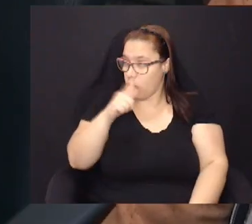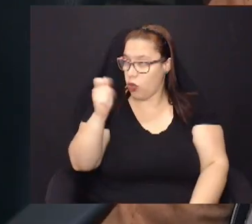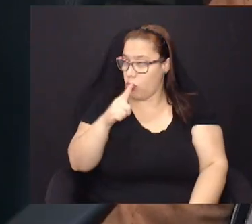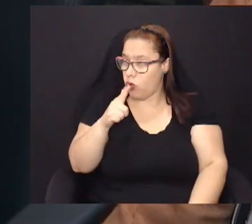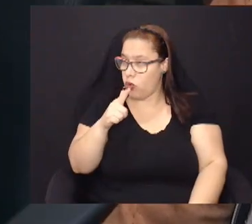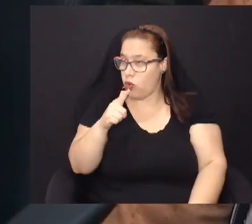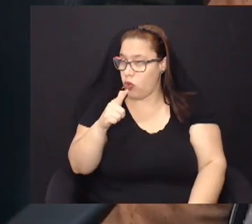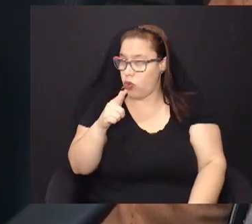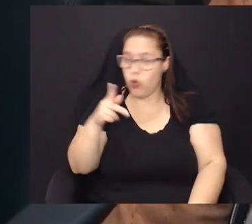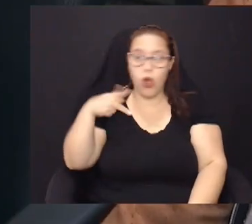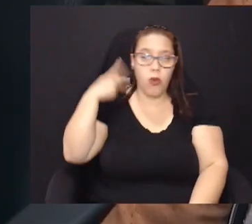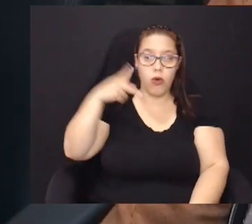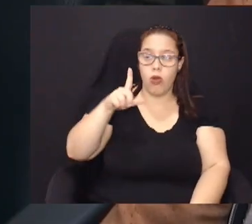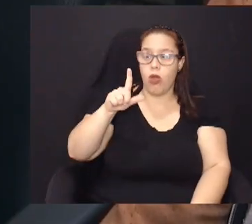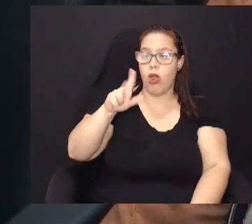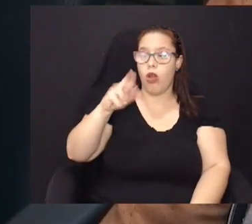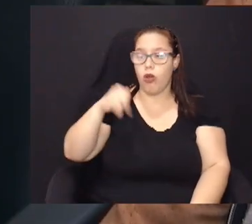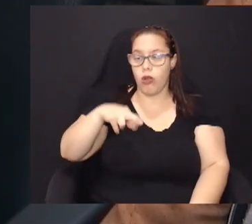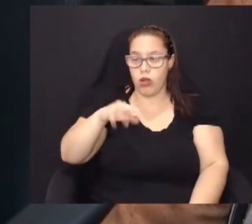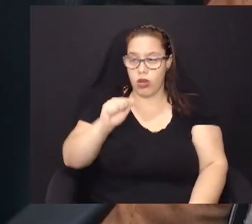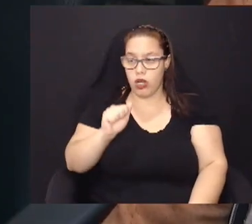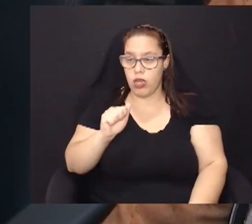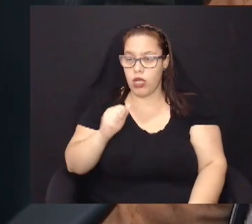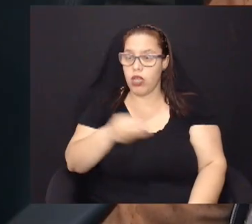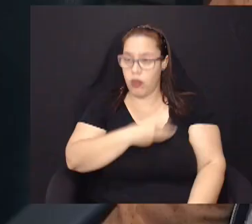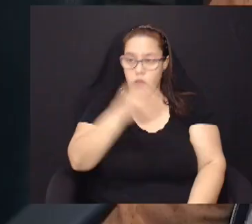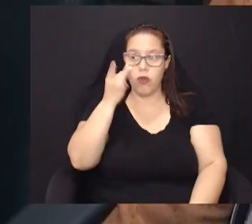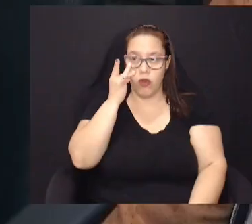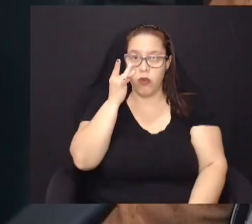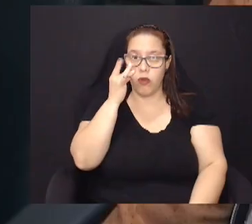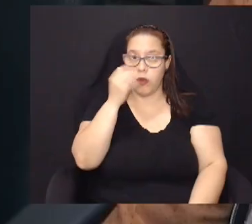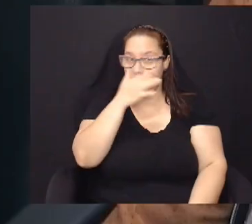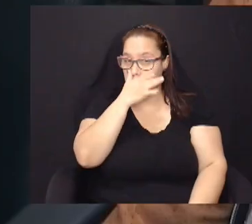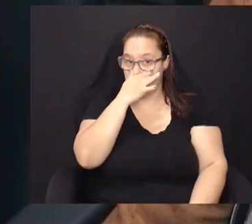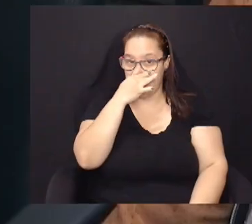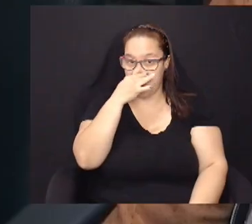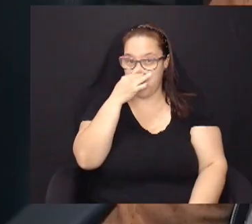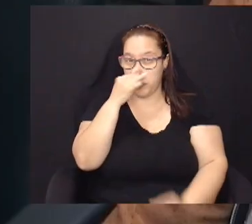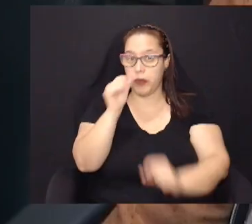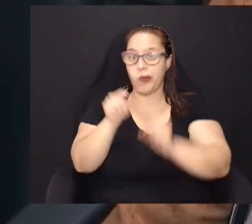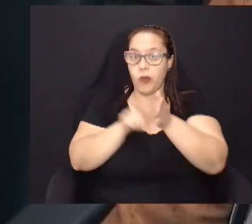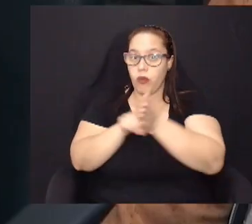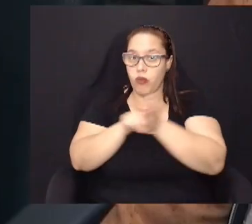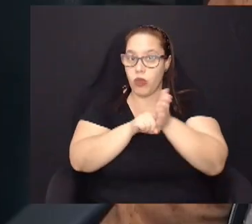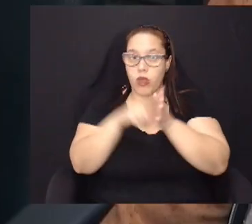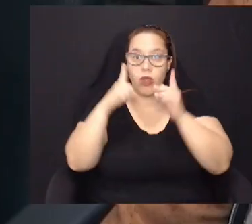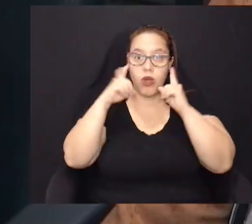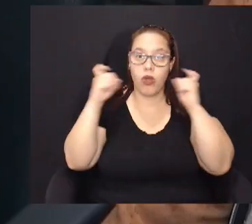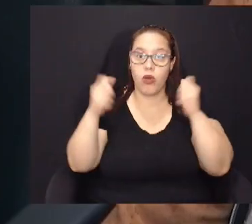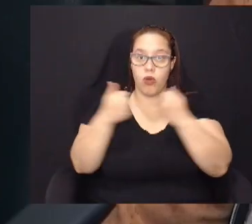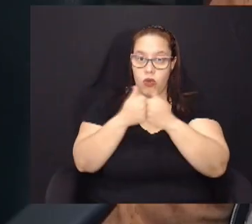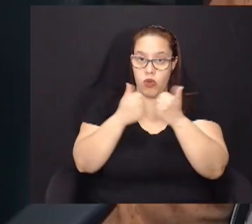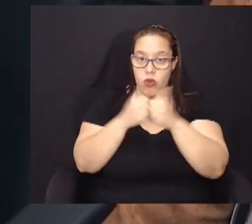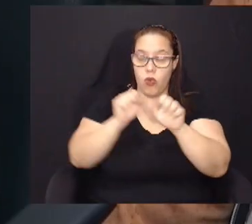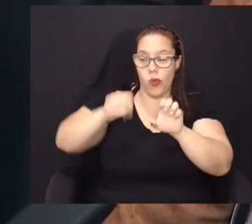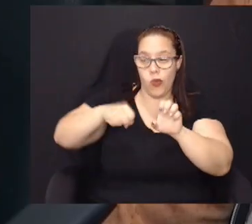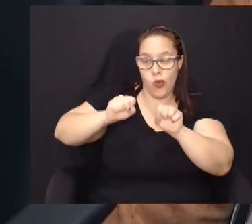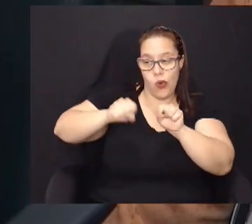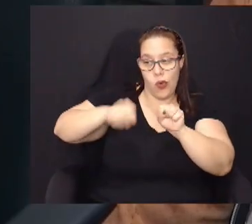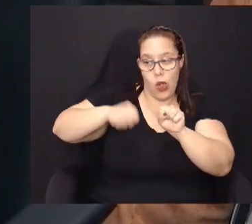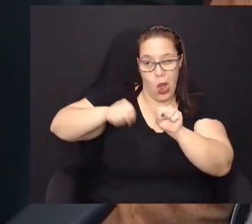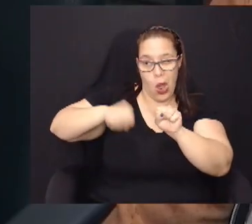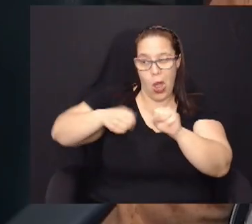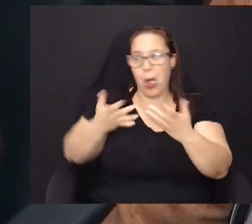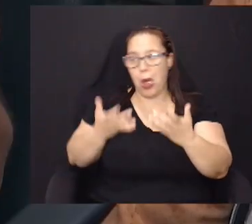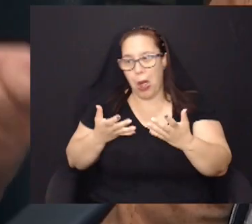promotora Luciana, se eu não me engano, né, esteve presente, e aí houve também aquele questionamento do barulho do ônibus, da moto, no horário de pico, que